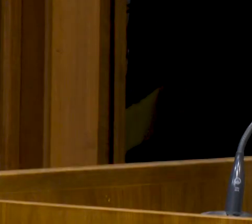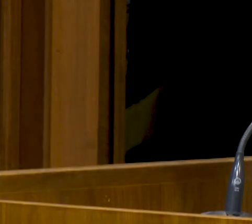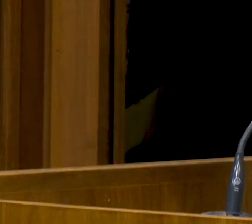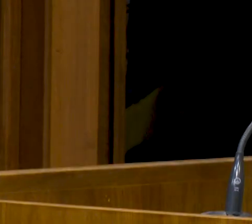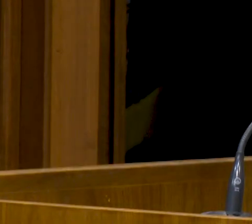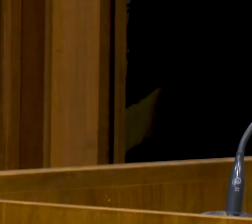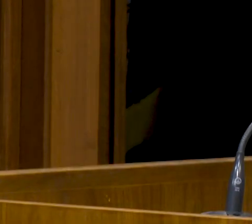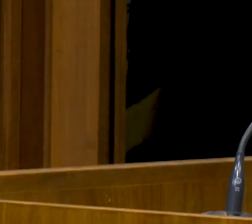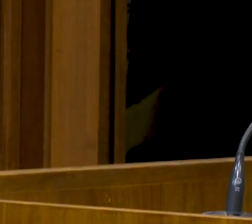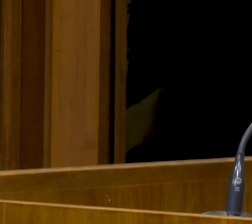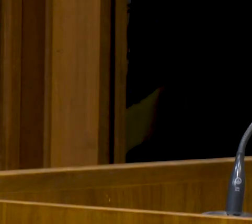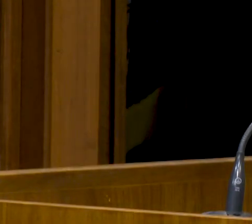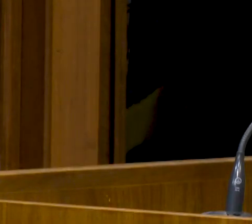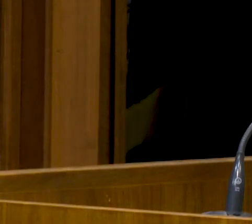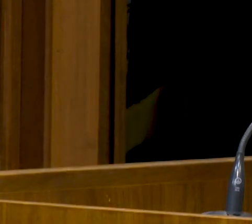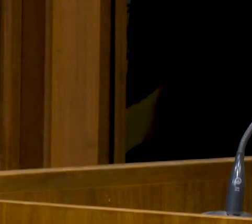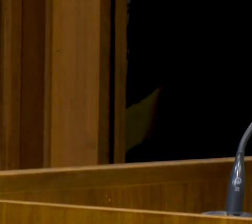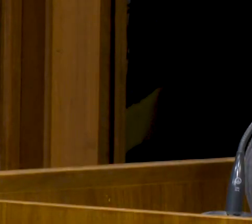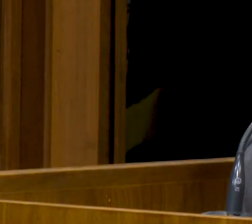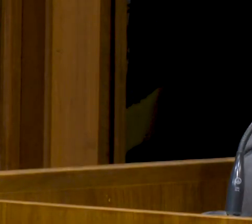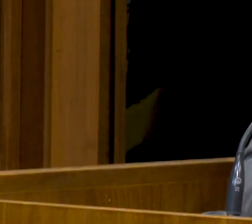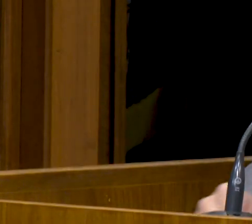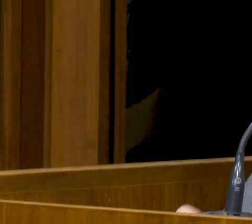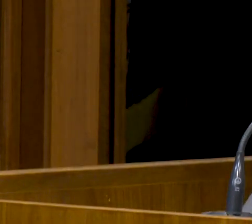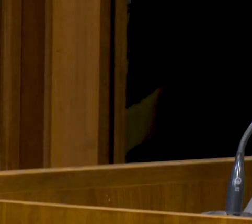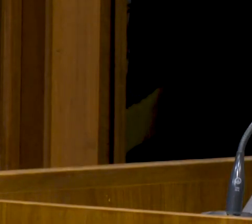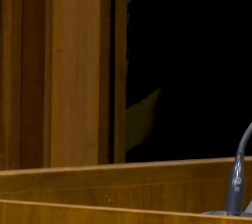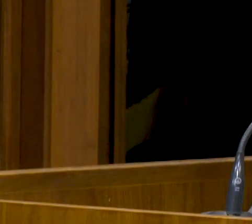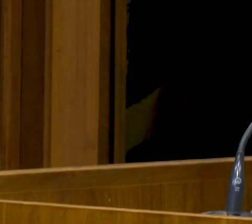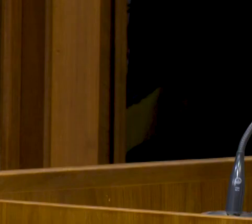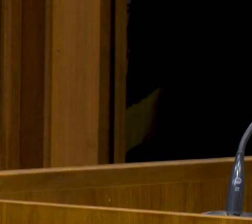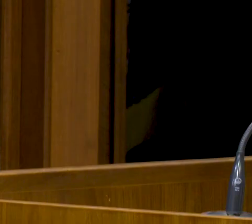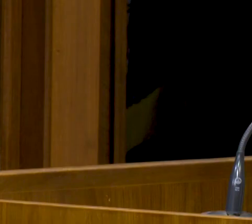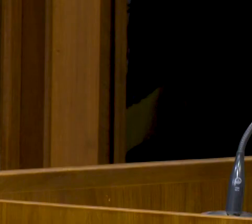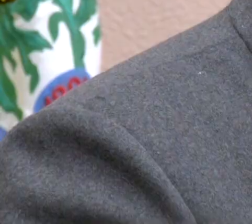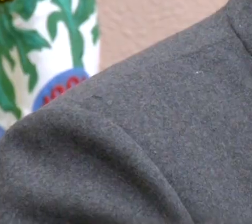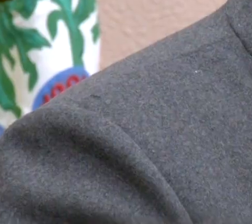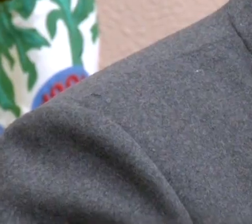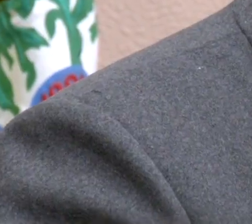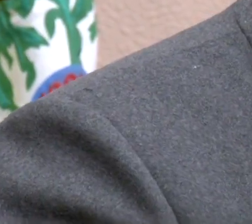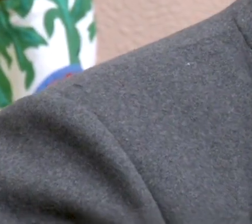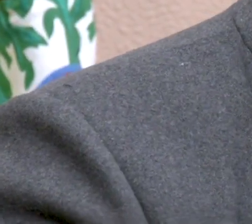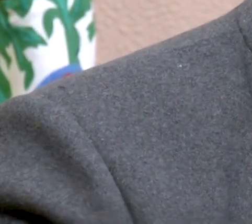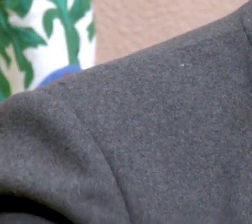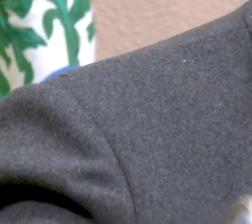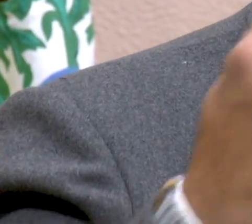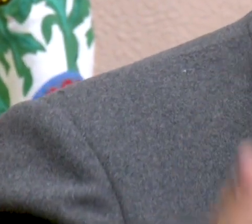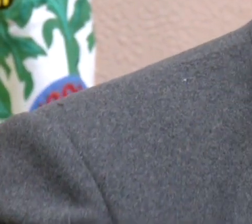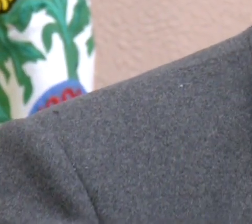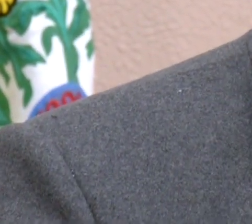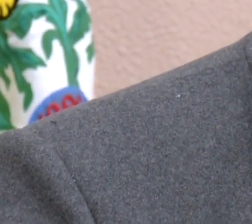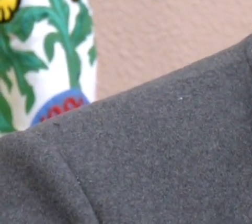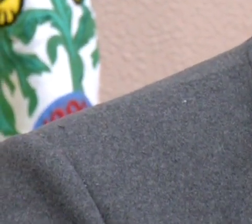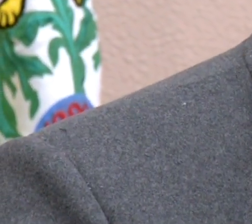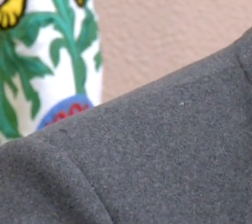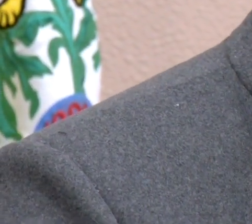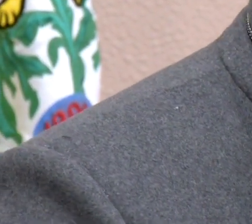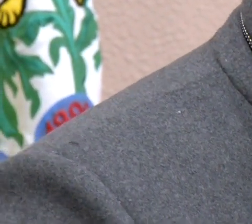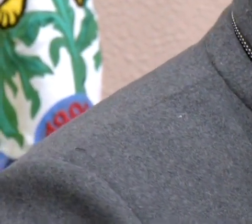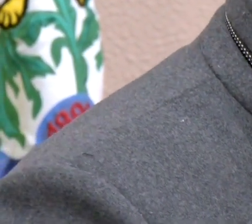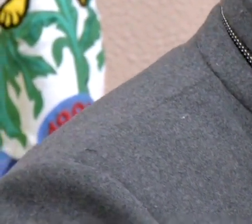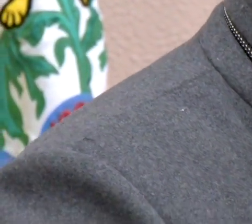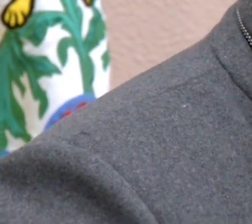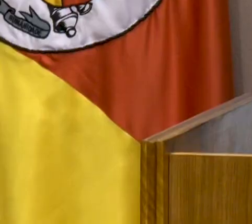Ele fez uma relação com a falta de auxílio do município a quem necessita de ajuda na área da saúde e refletiu sobre a possibilidade de criação de